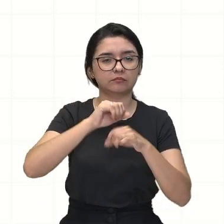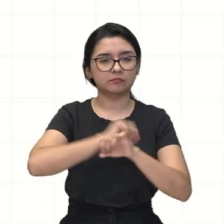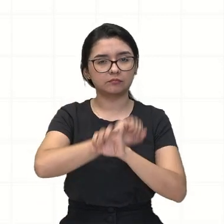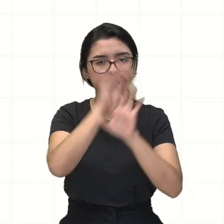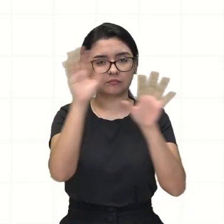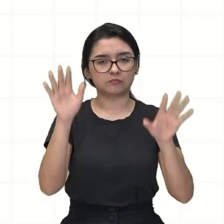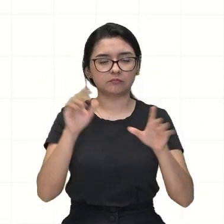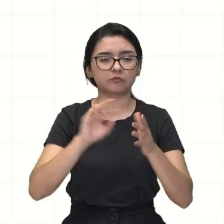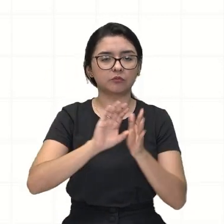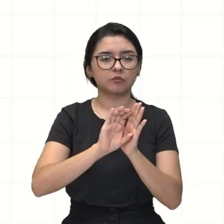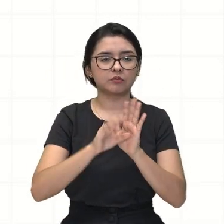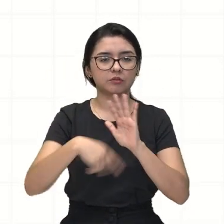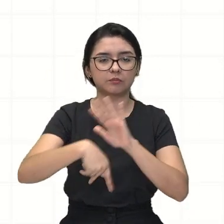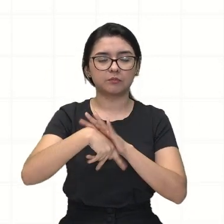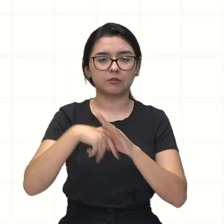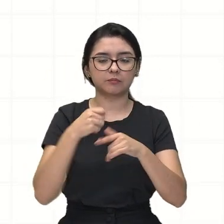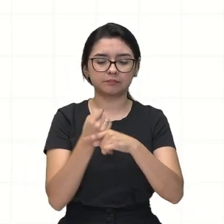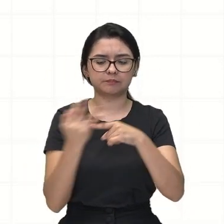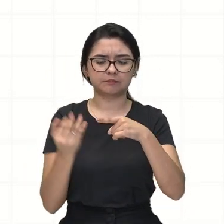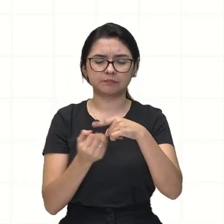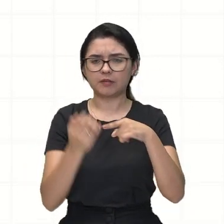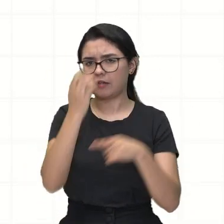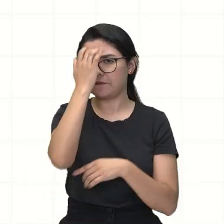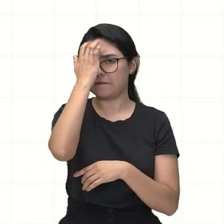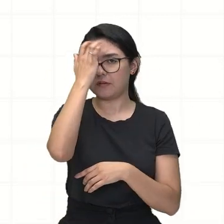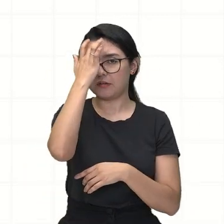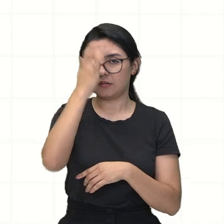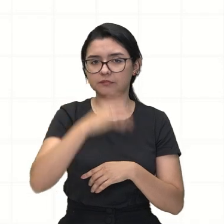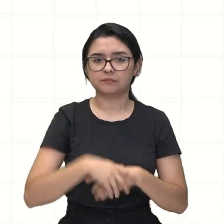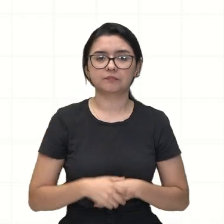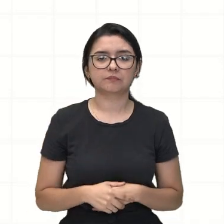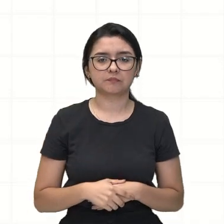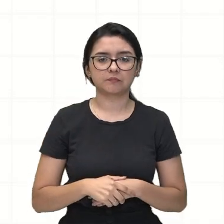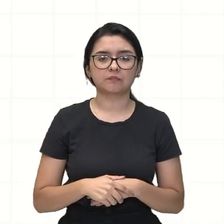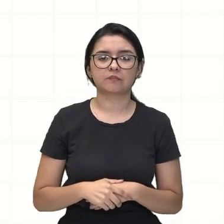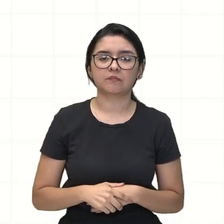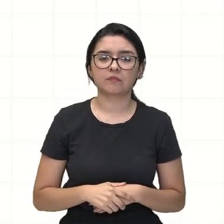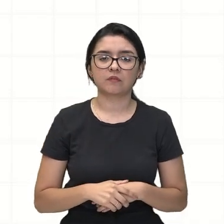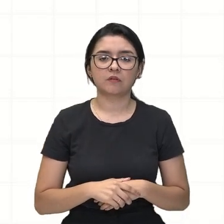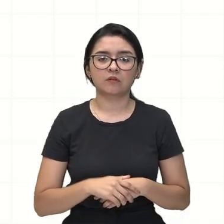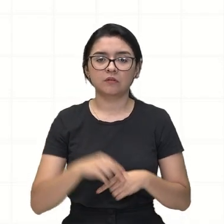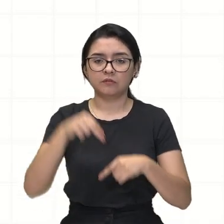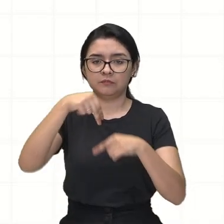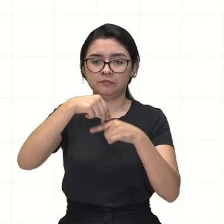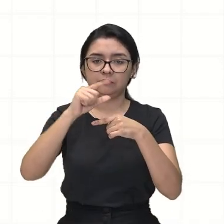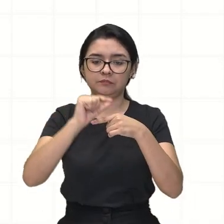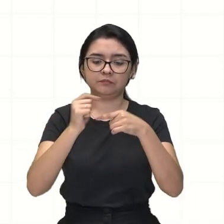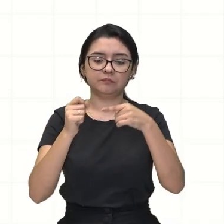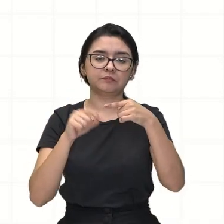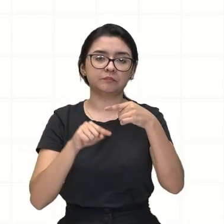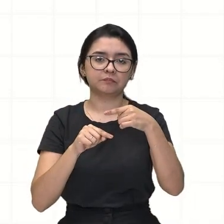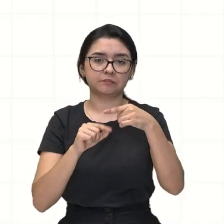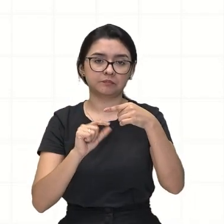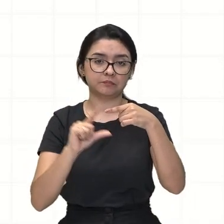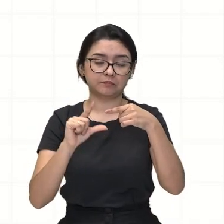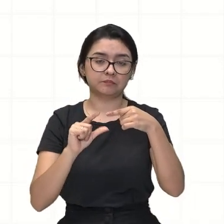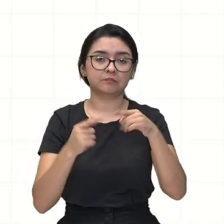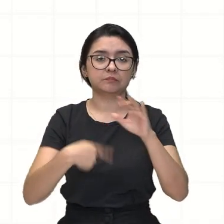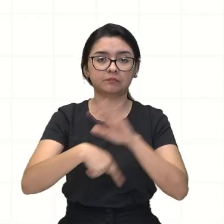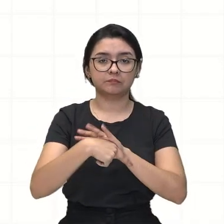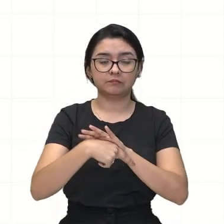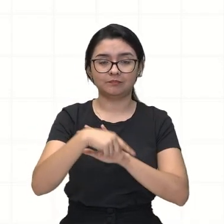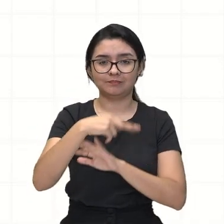aí essa definição, que é muito tranquila. Numerador maior que o denominador, fração